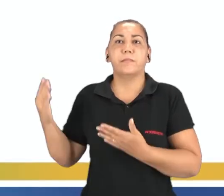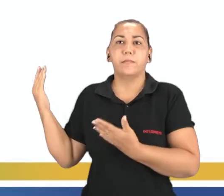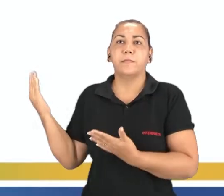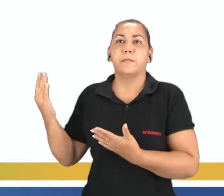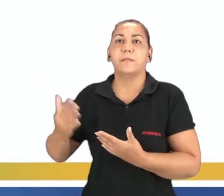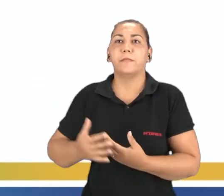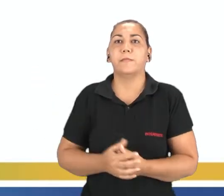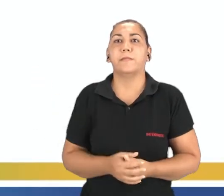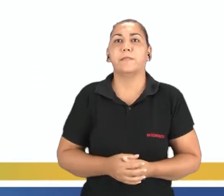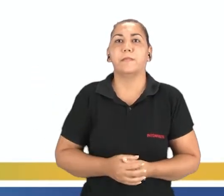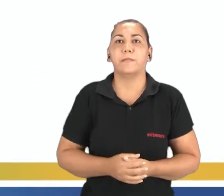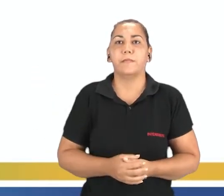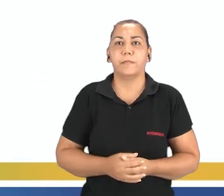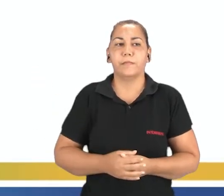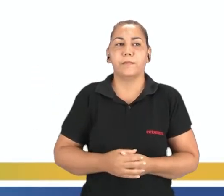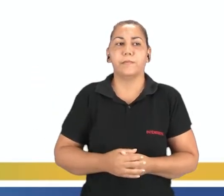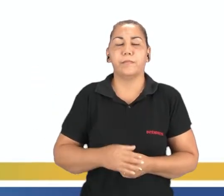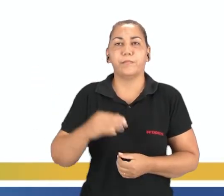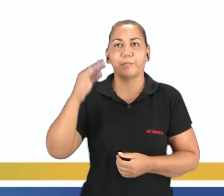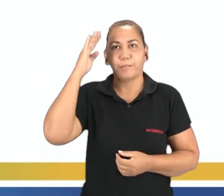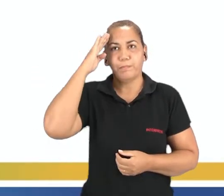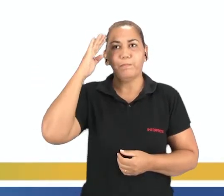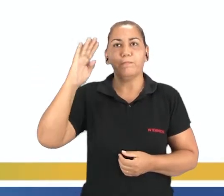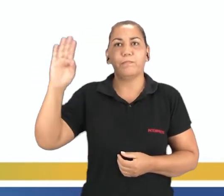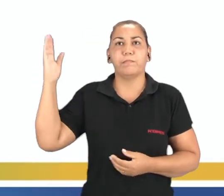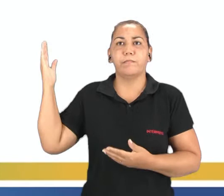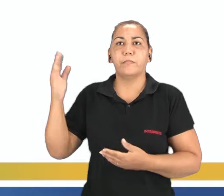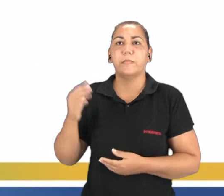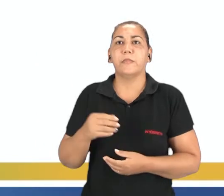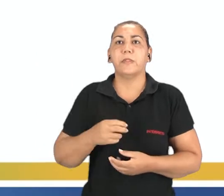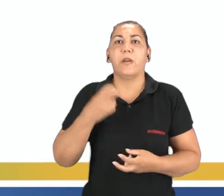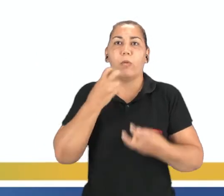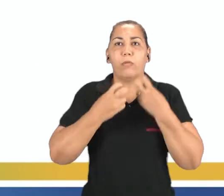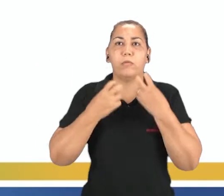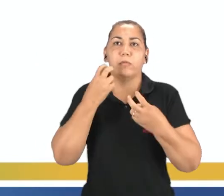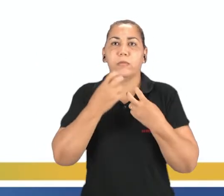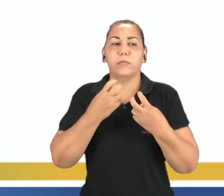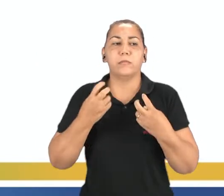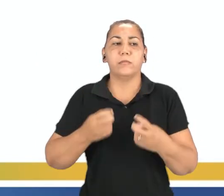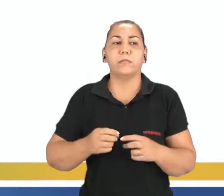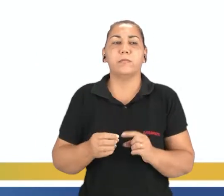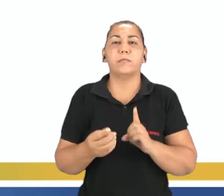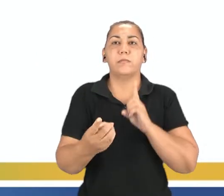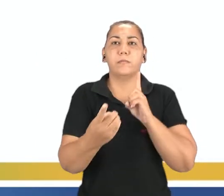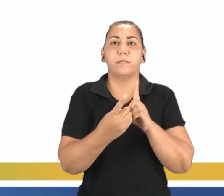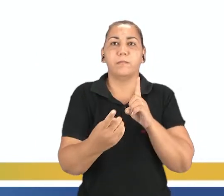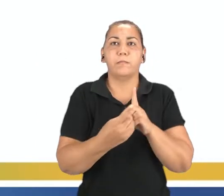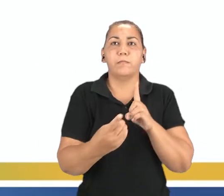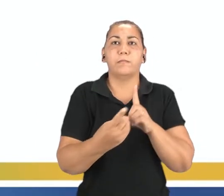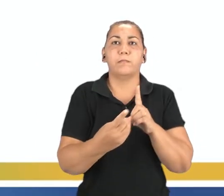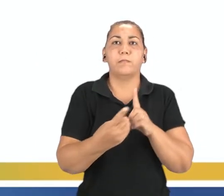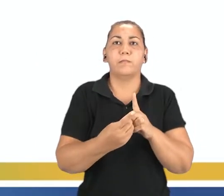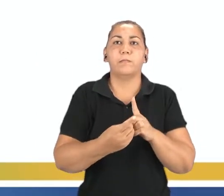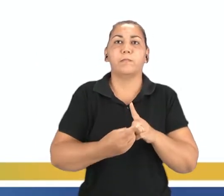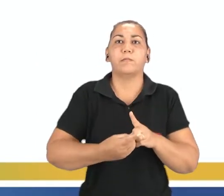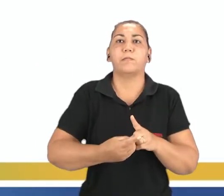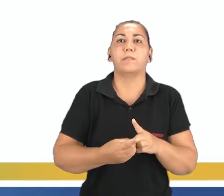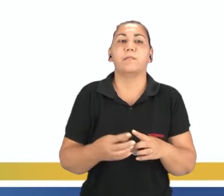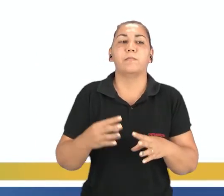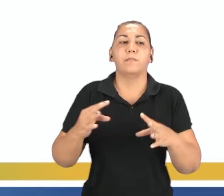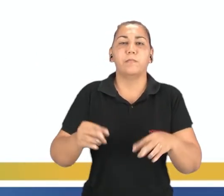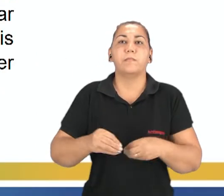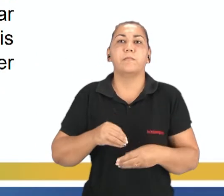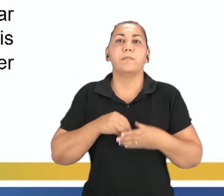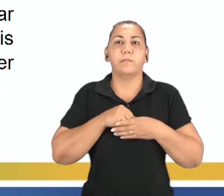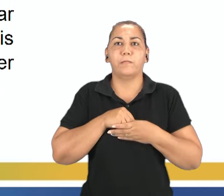do entrevistado, linguagem dialógica e oral, marca do discurso direto e da subjetividade, mescla da linguagem formal